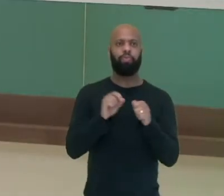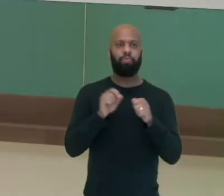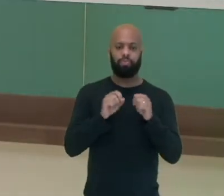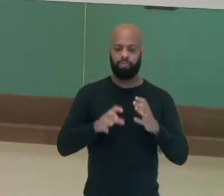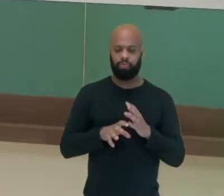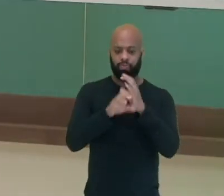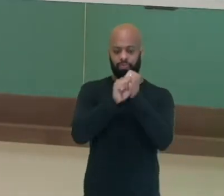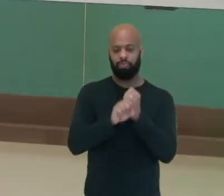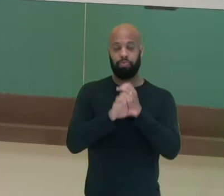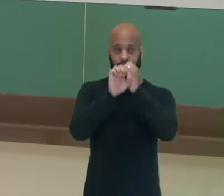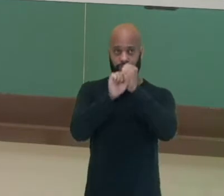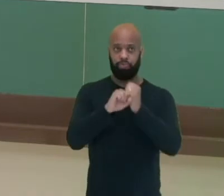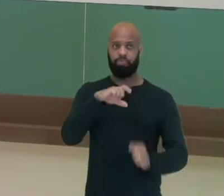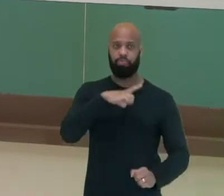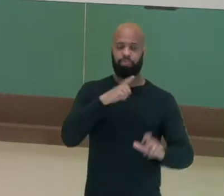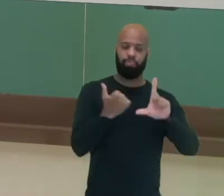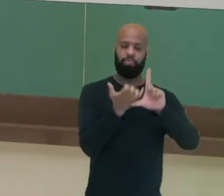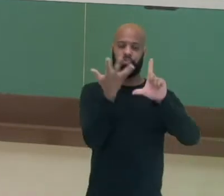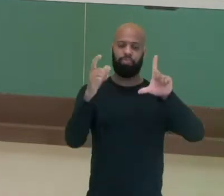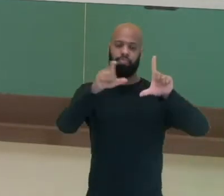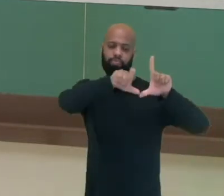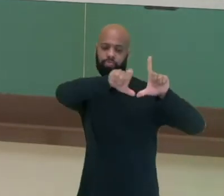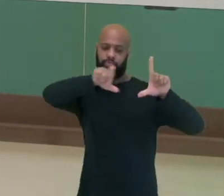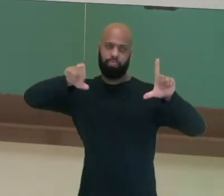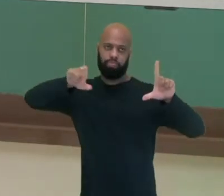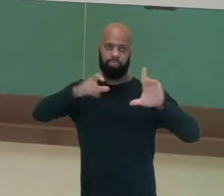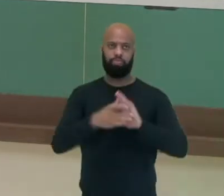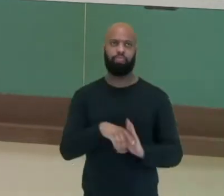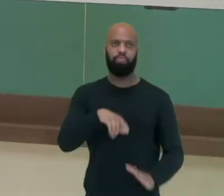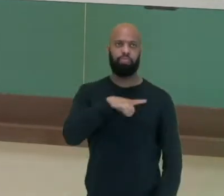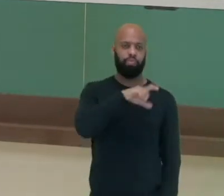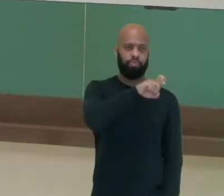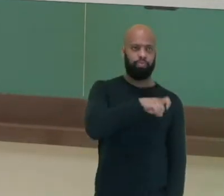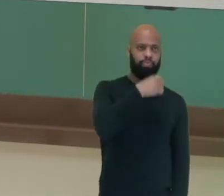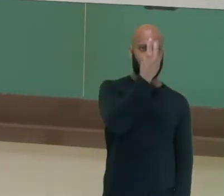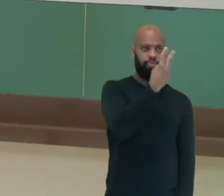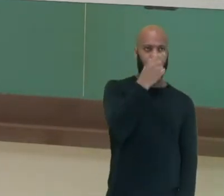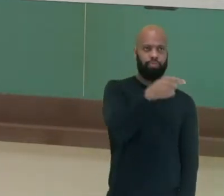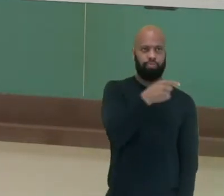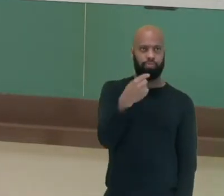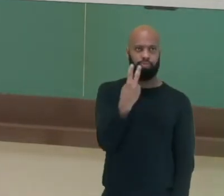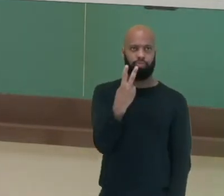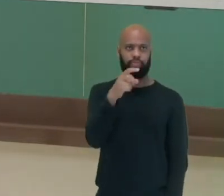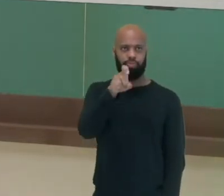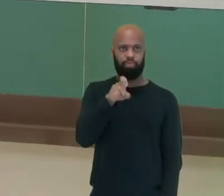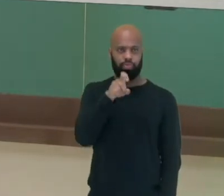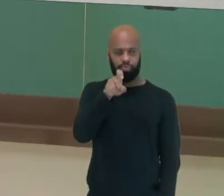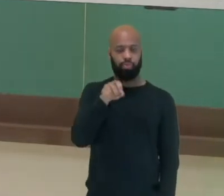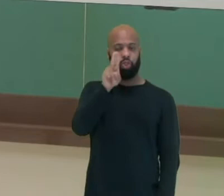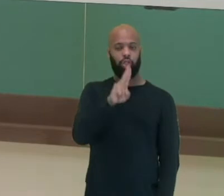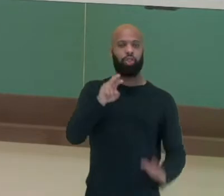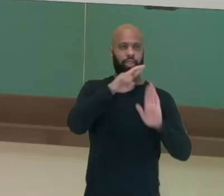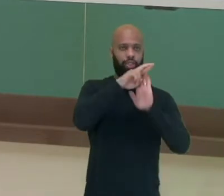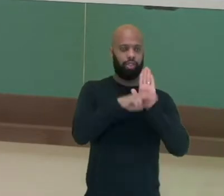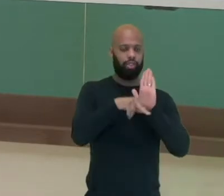calculando o nosso logaritmando aqui, x ao quadrado menos 2x, aplicando a